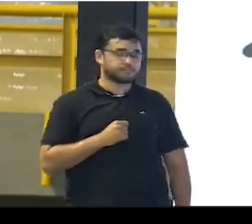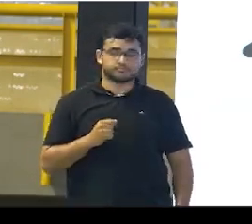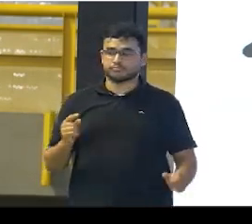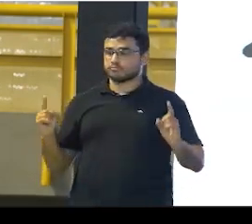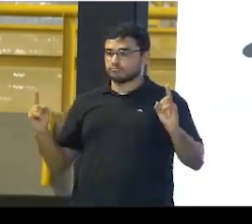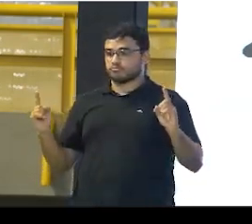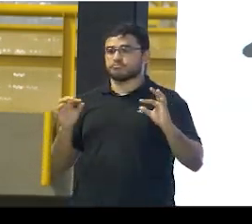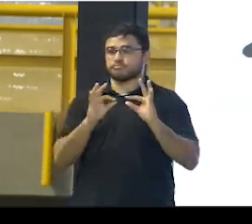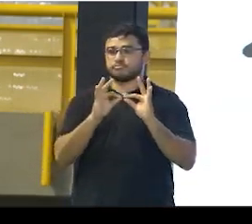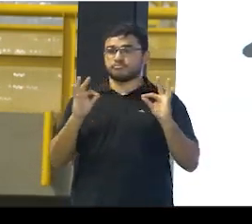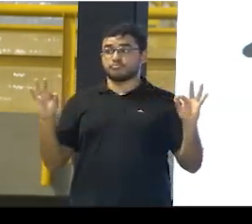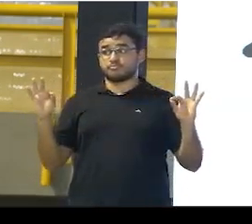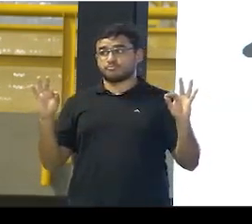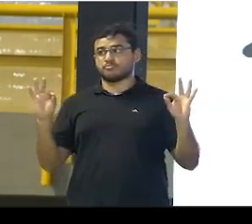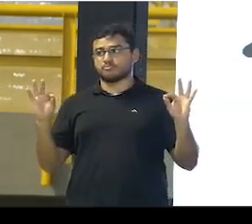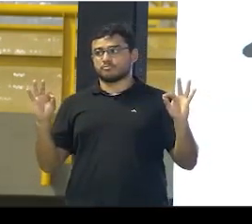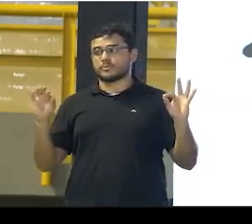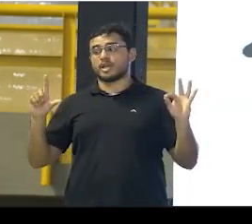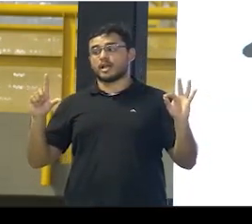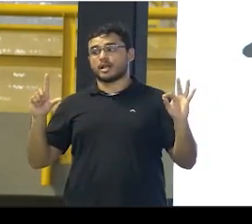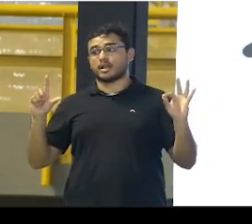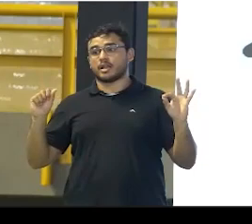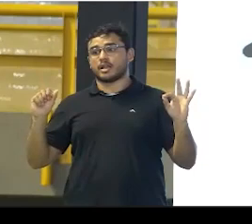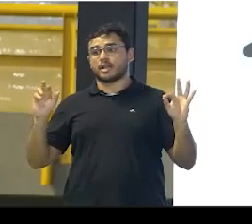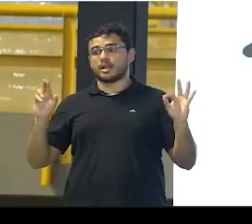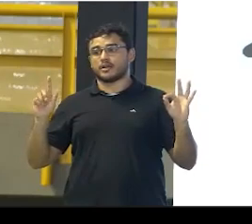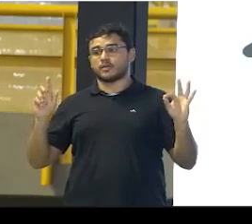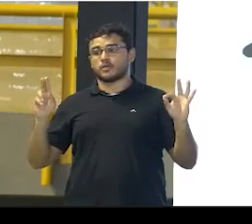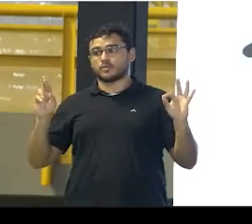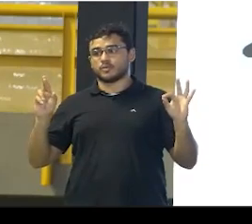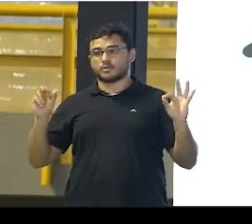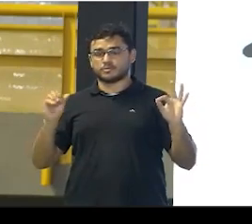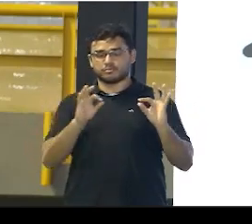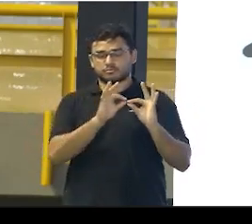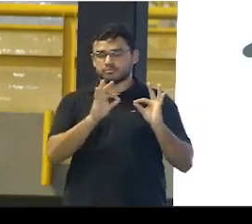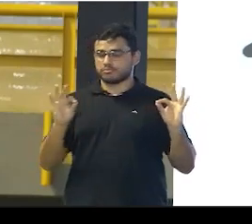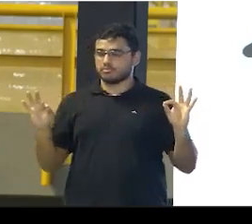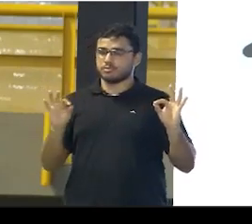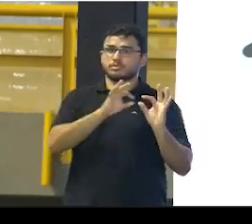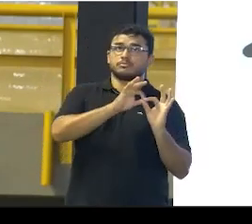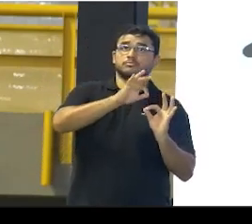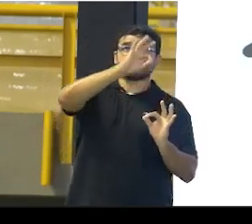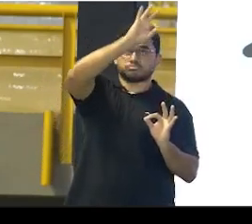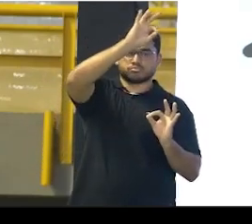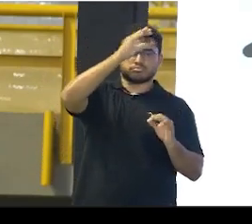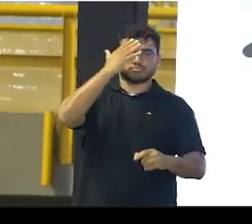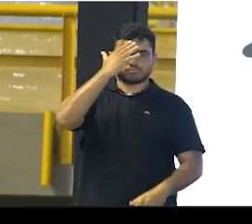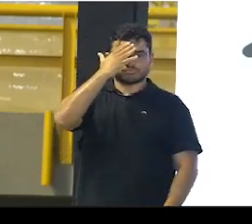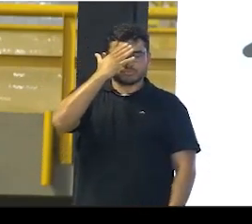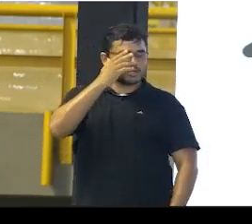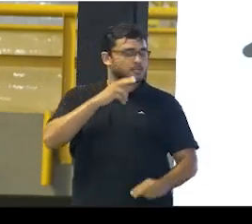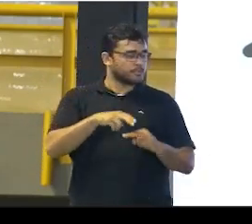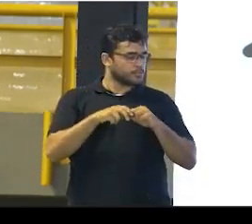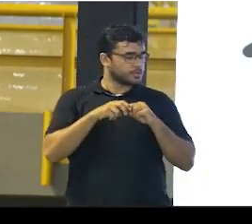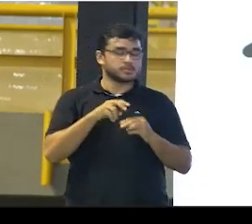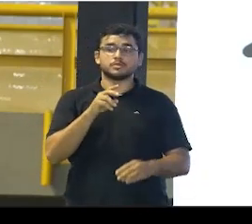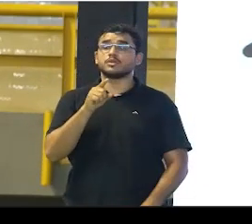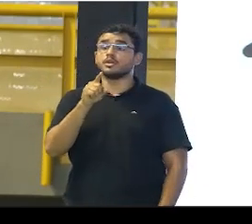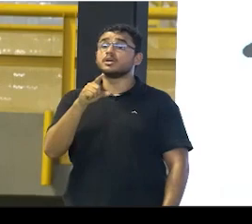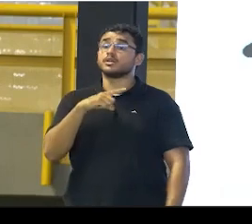a altura é isso aqui. Então, por isso que ele veio com o valor errado,